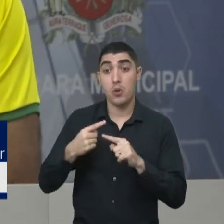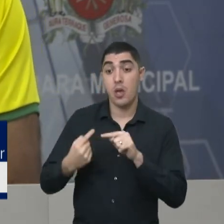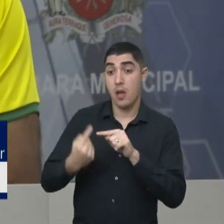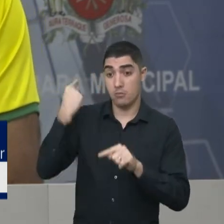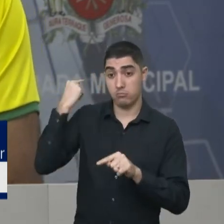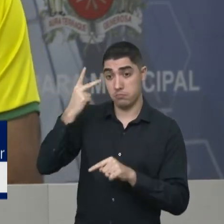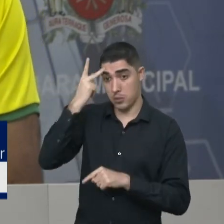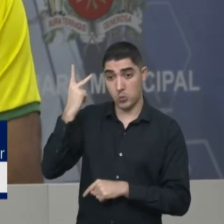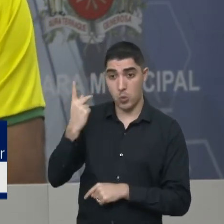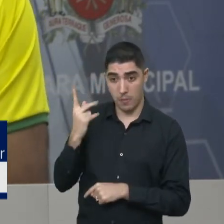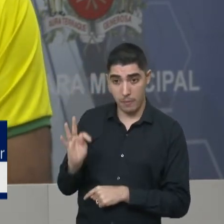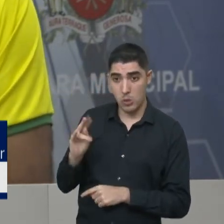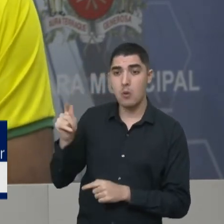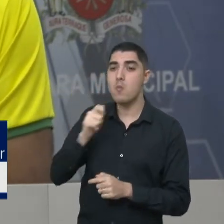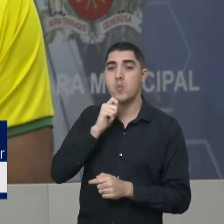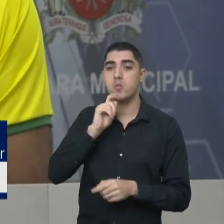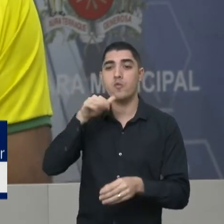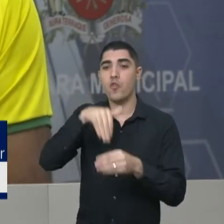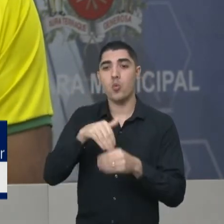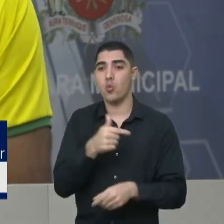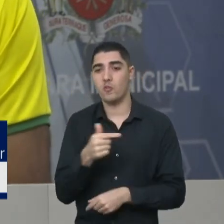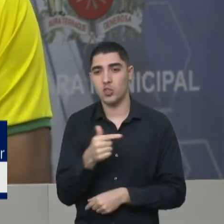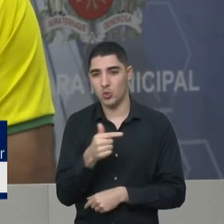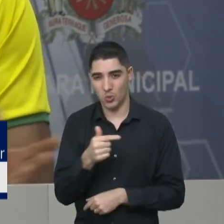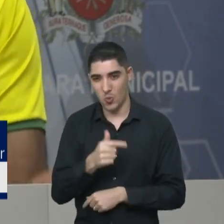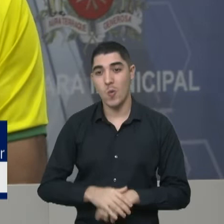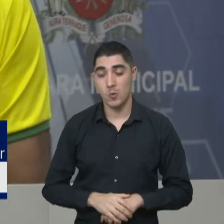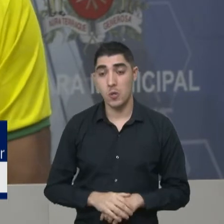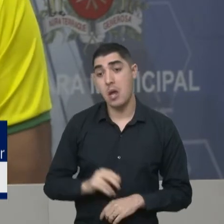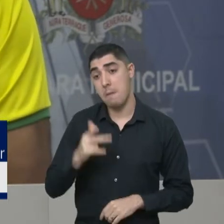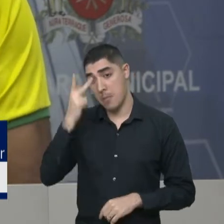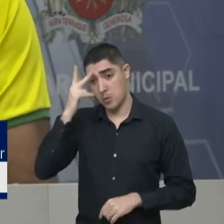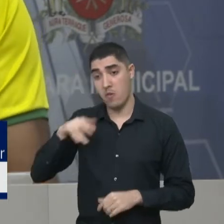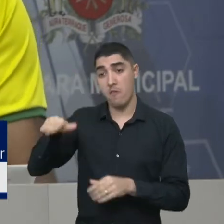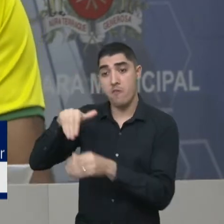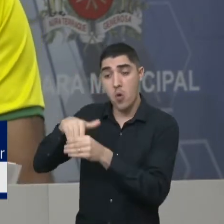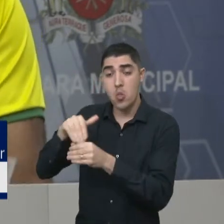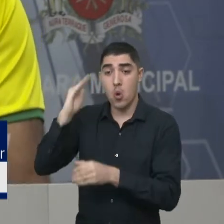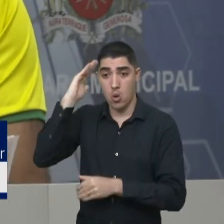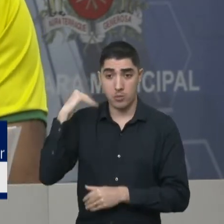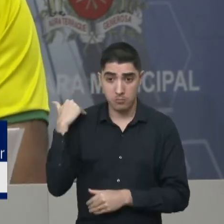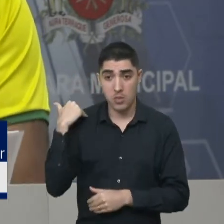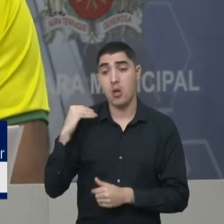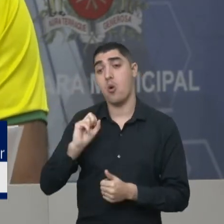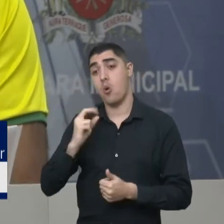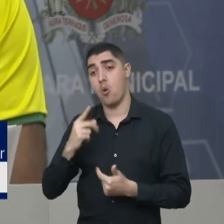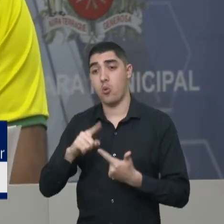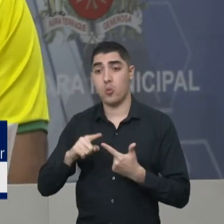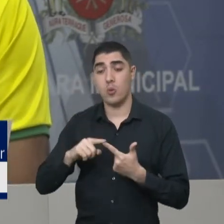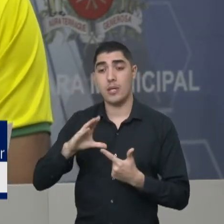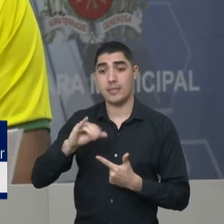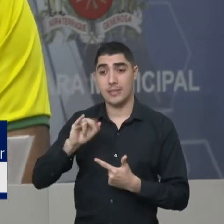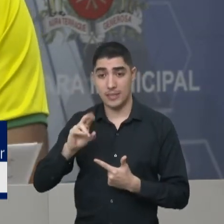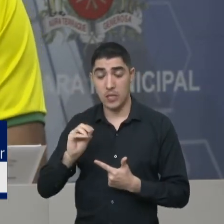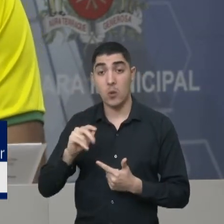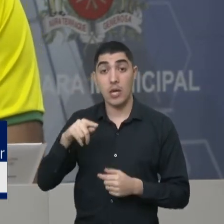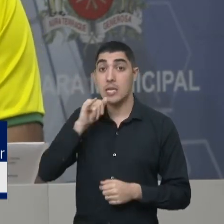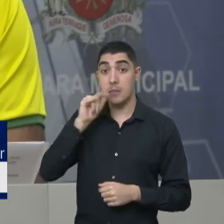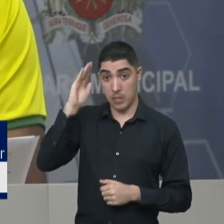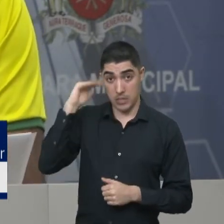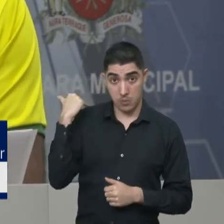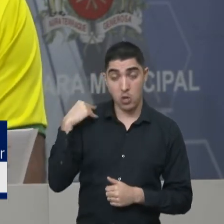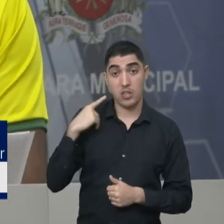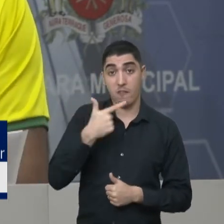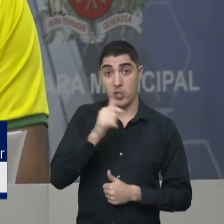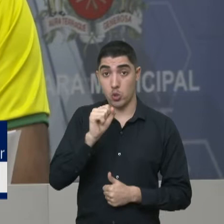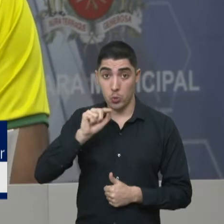primeiro turno, com aqueles que foram Tebet, que foram Ciro, inclusive a Simone teve 28 mil votos em São José,